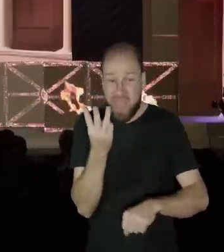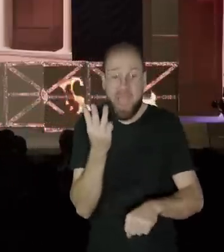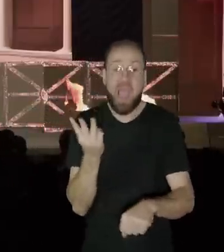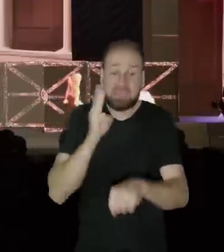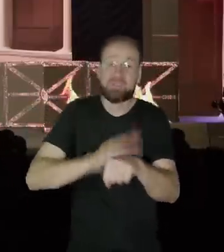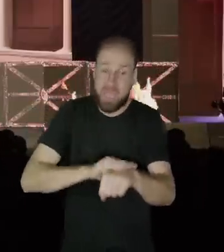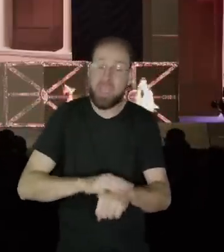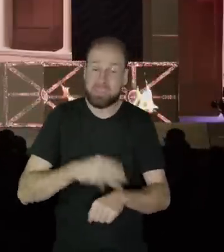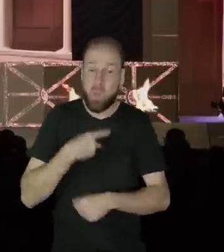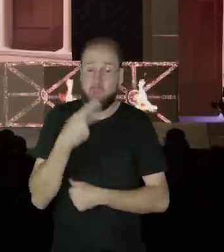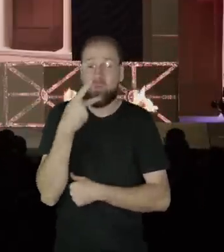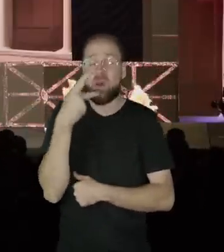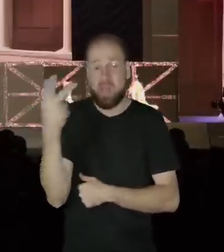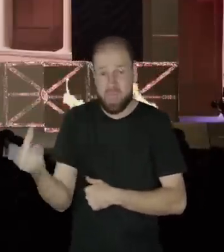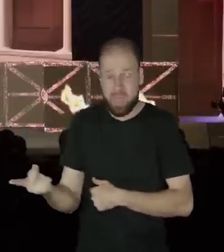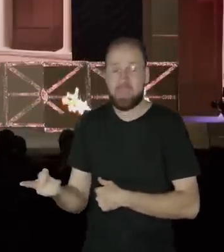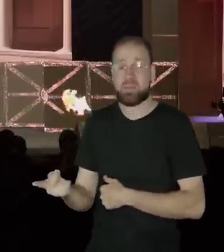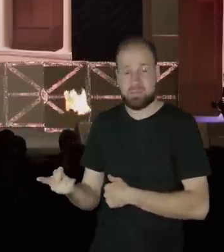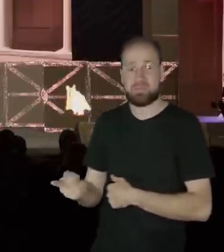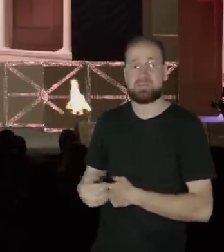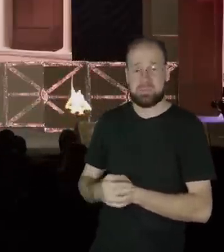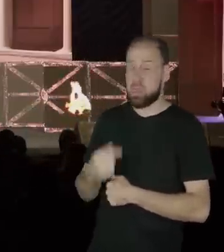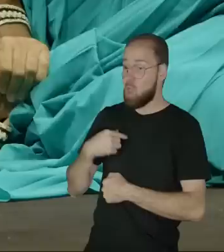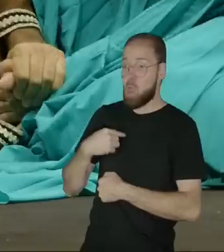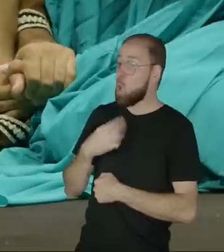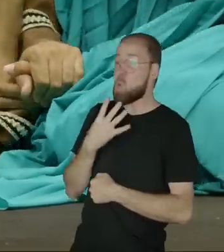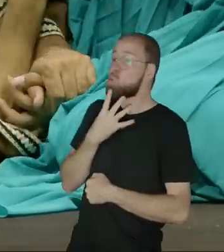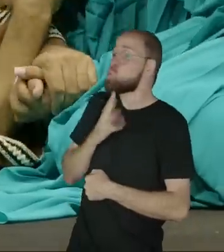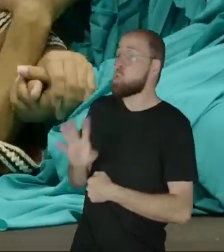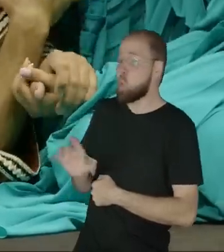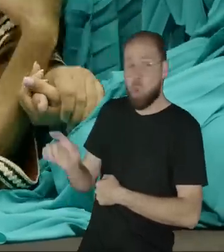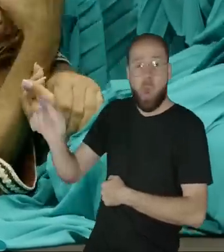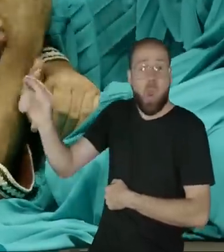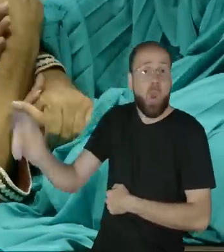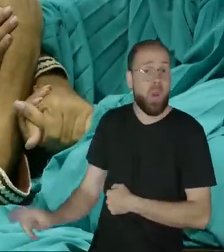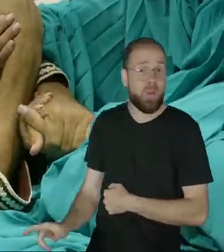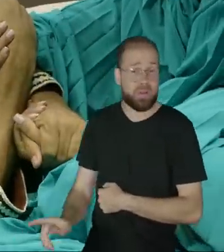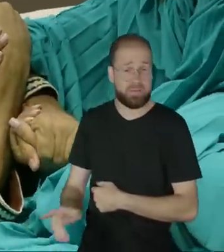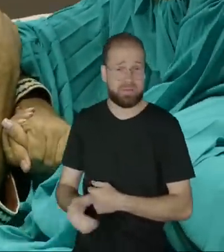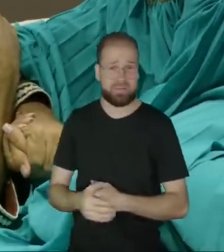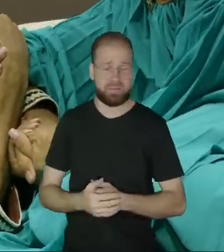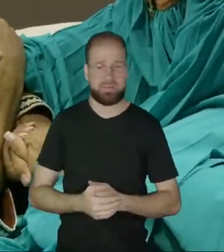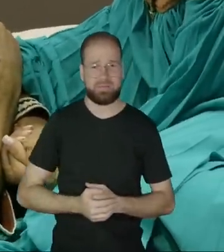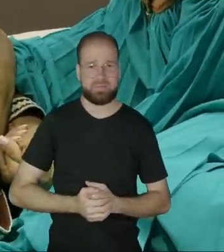3 vezes eu disse: não te conheço, Senhor.